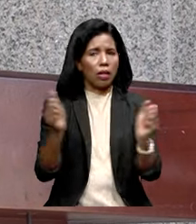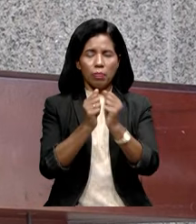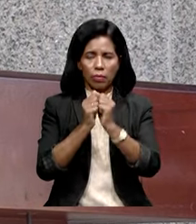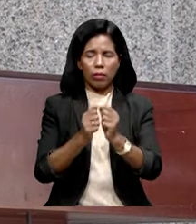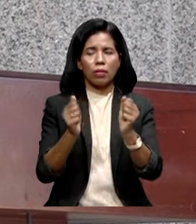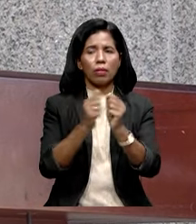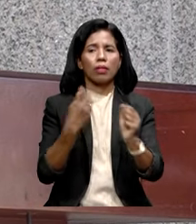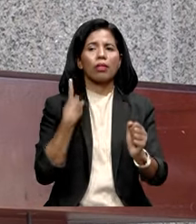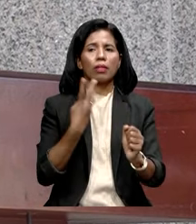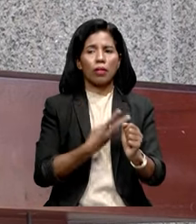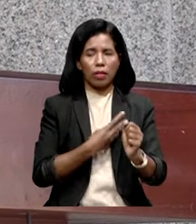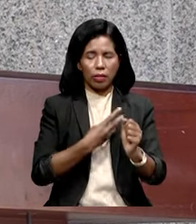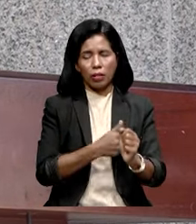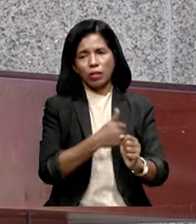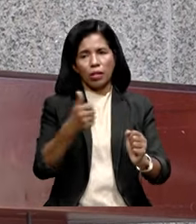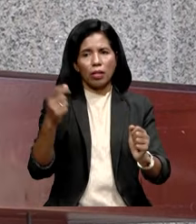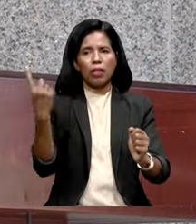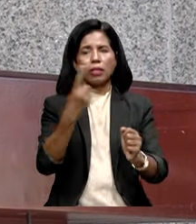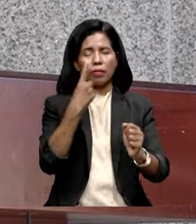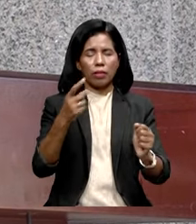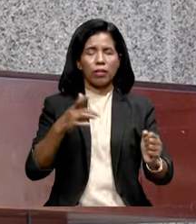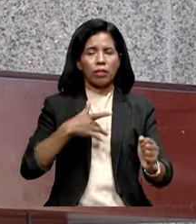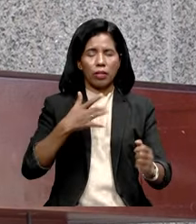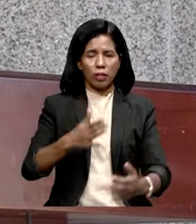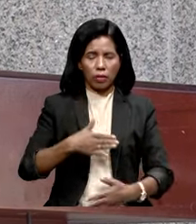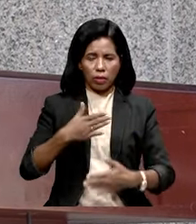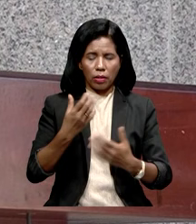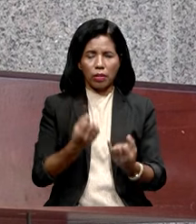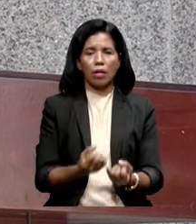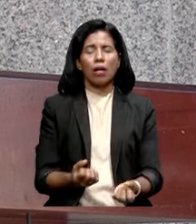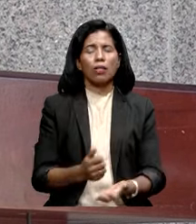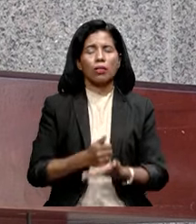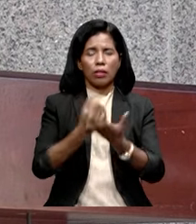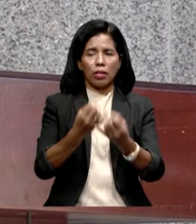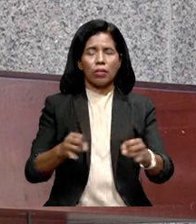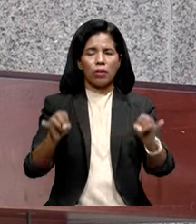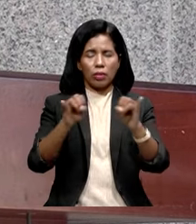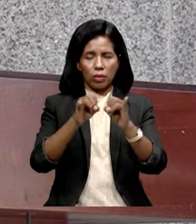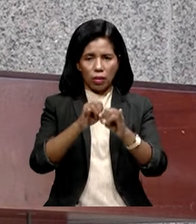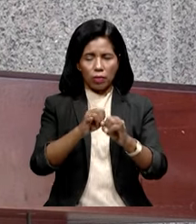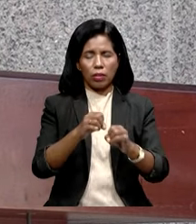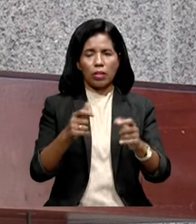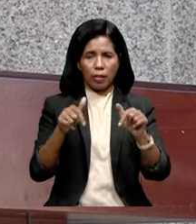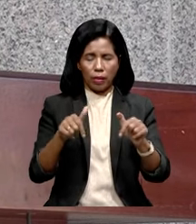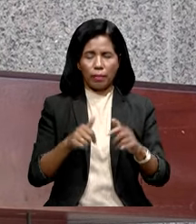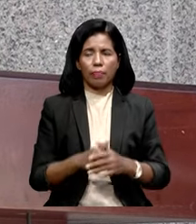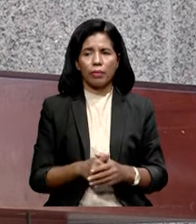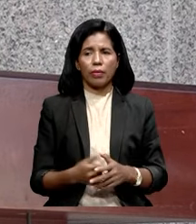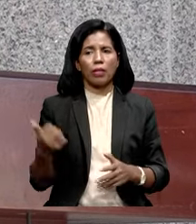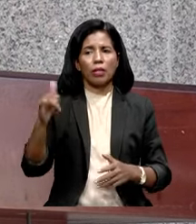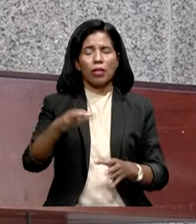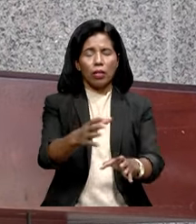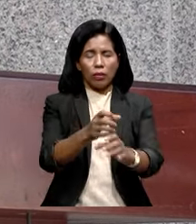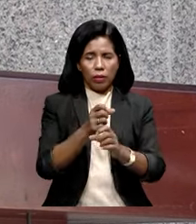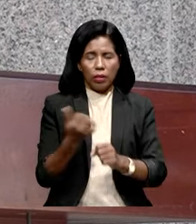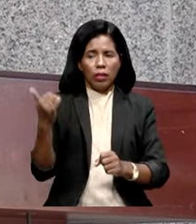ita, no balo nebe na fati ho orgulho servi a instituição nobre no luli kidane. Sira foti ona